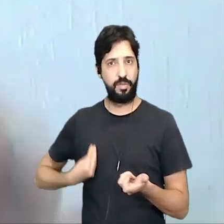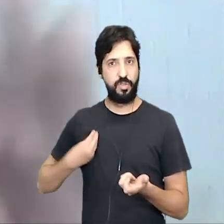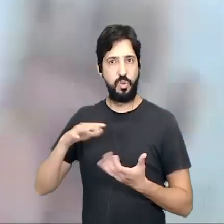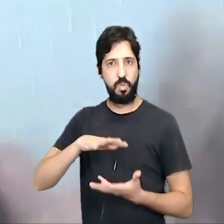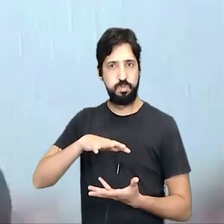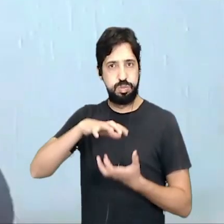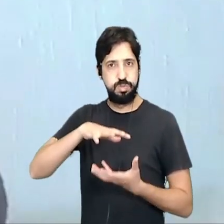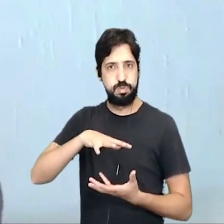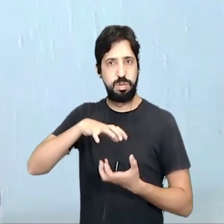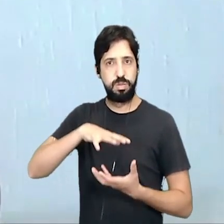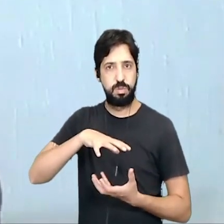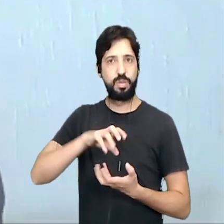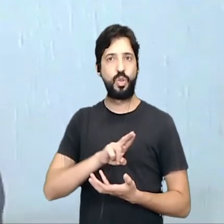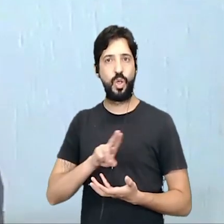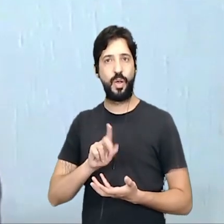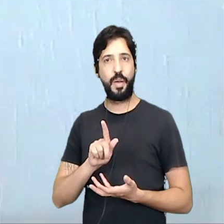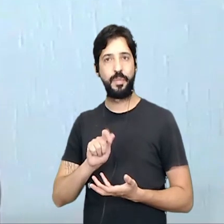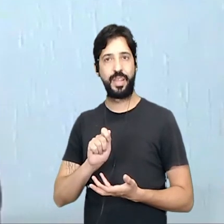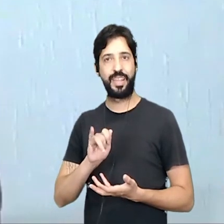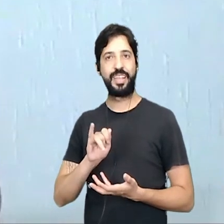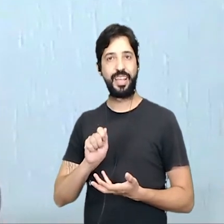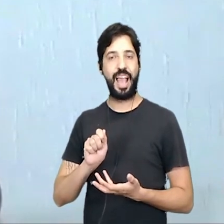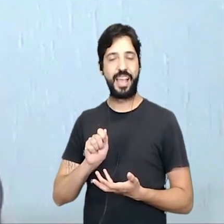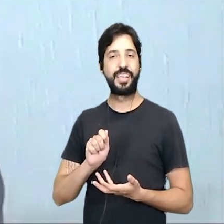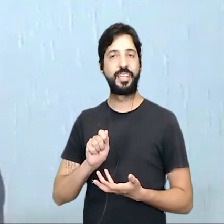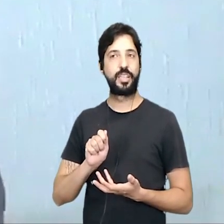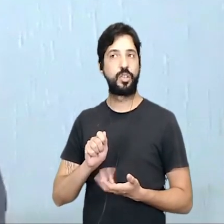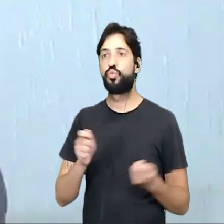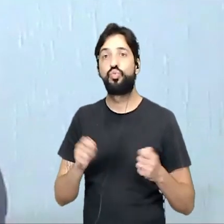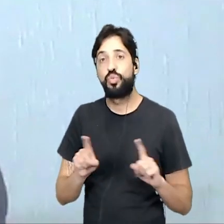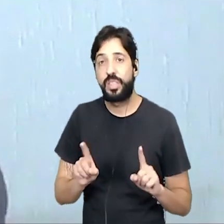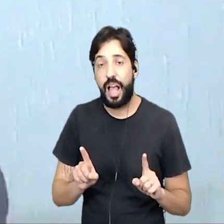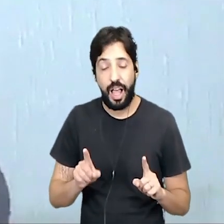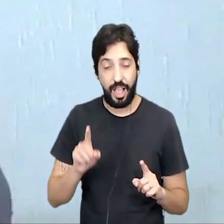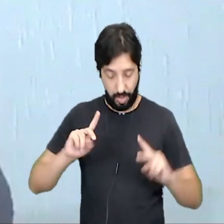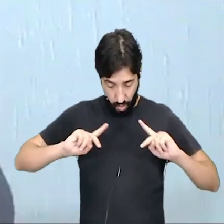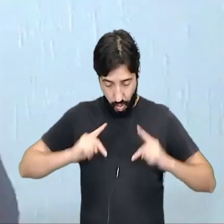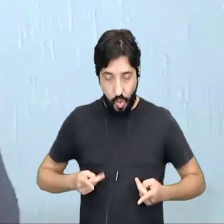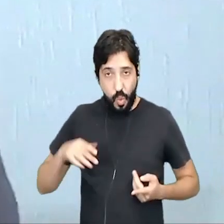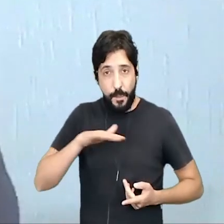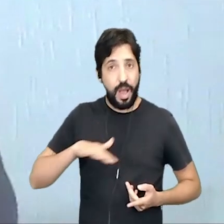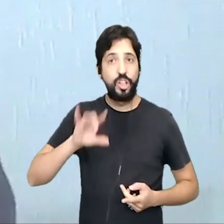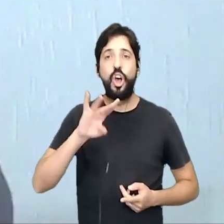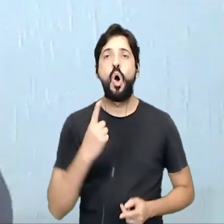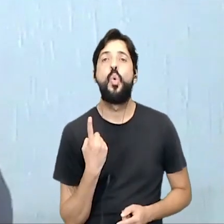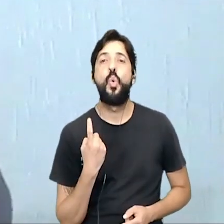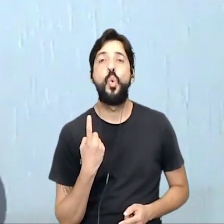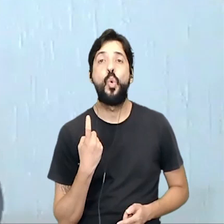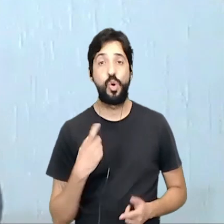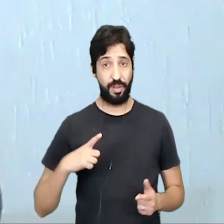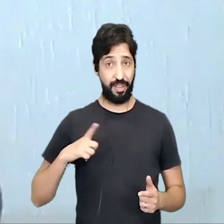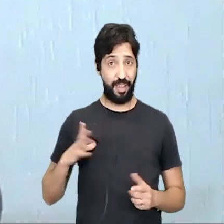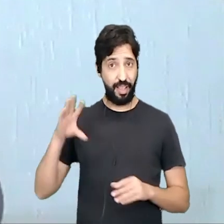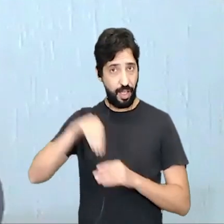o organismo vivo de Gaia. Então, não dava para a gente considerar a espécie humana como